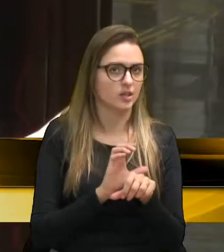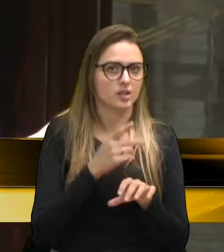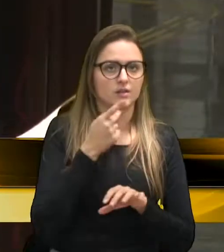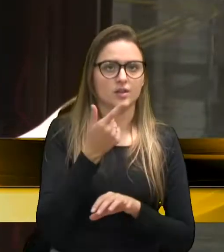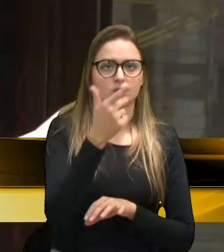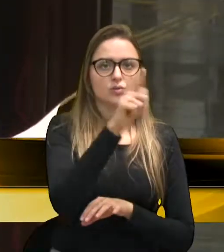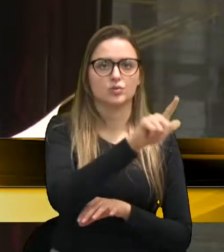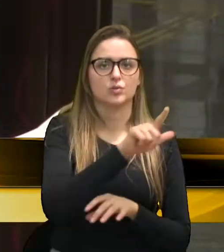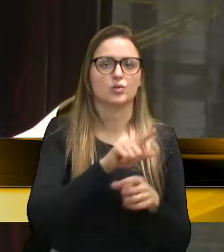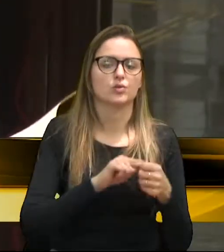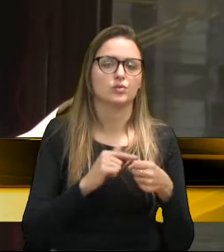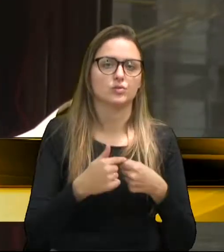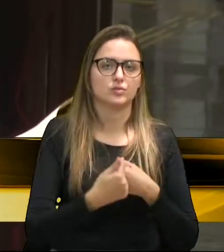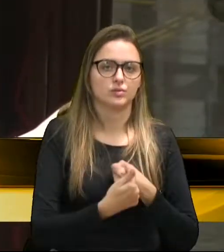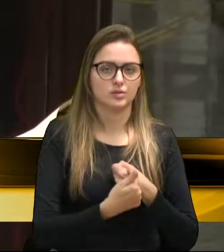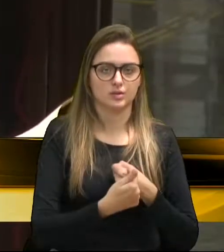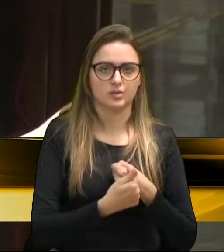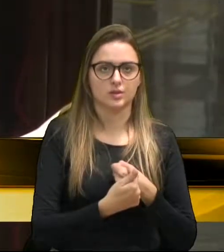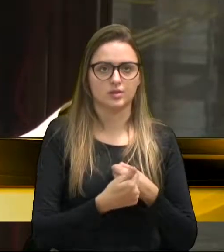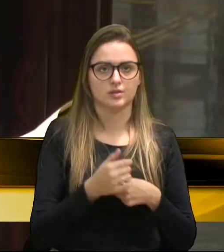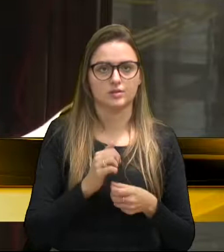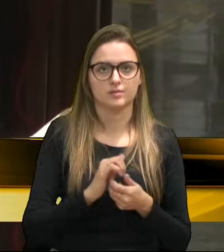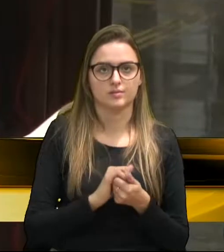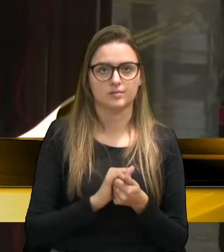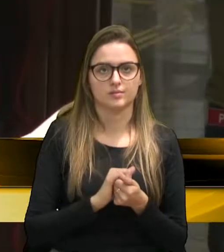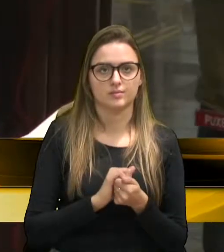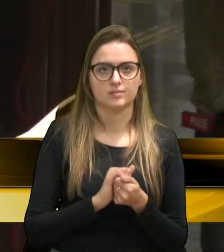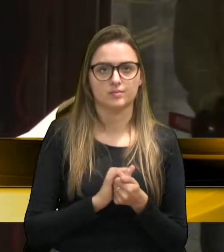cidade. Enfim,